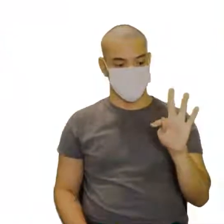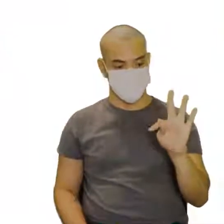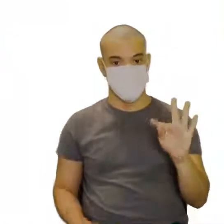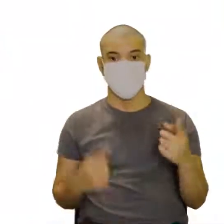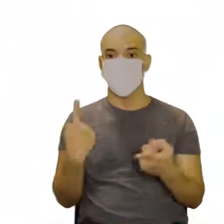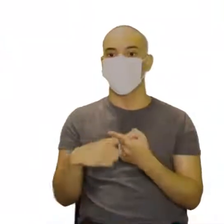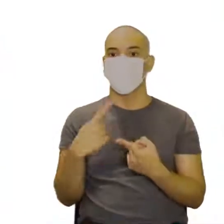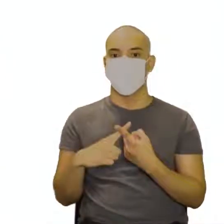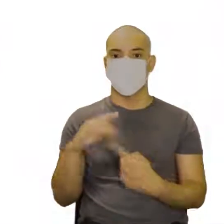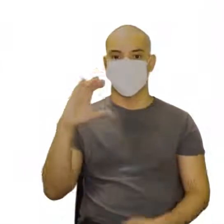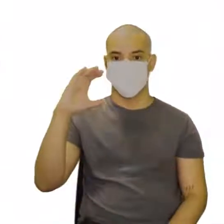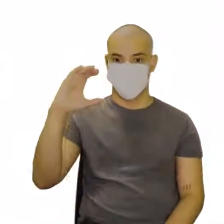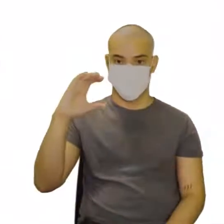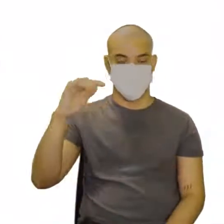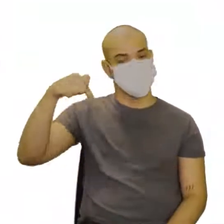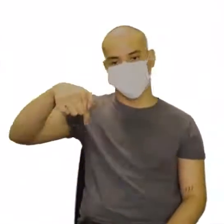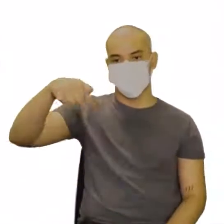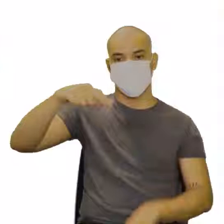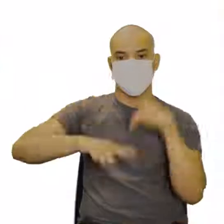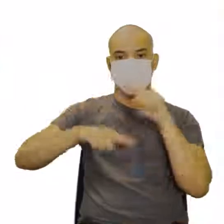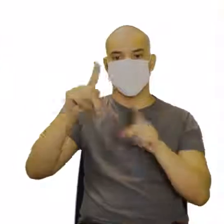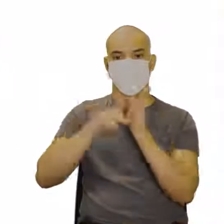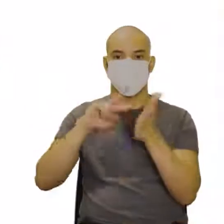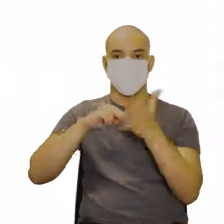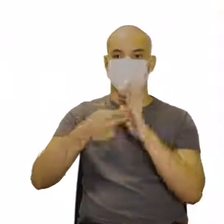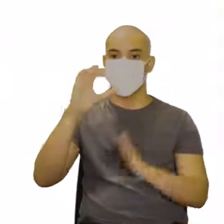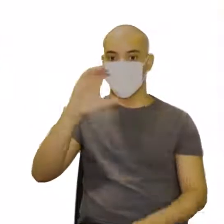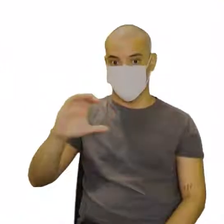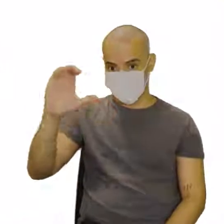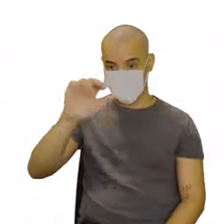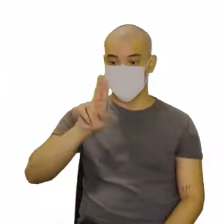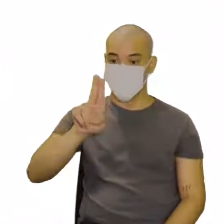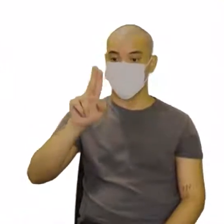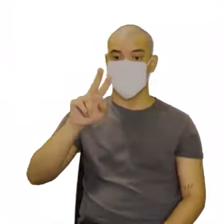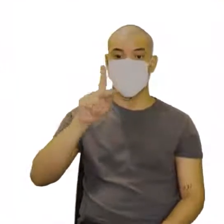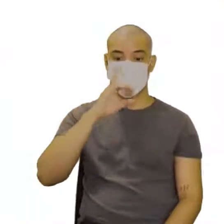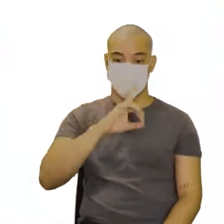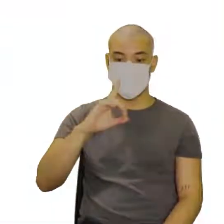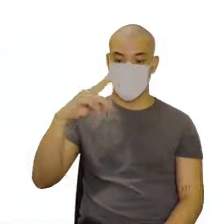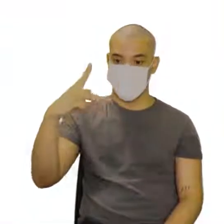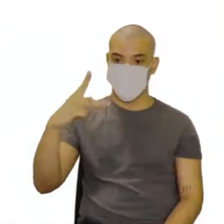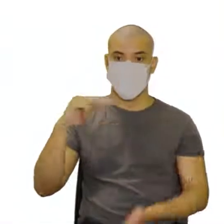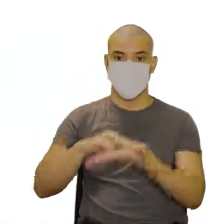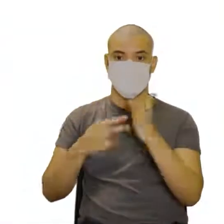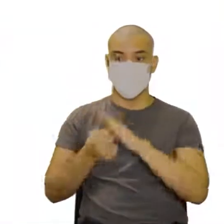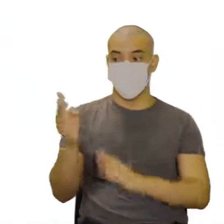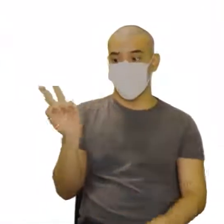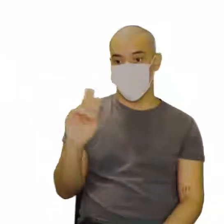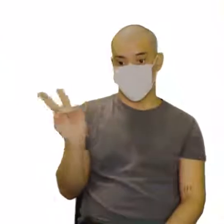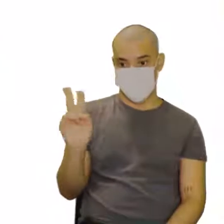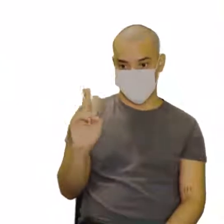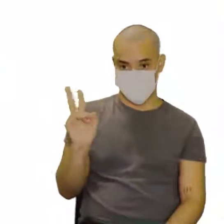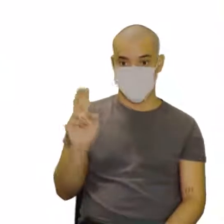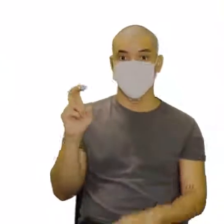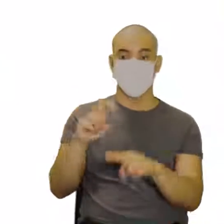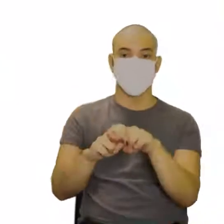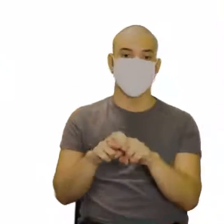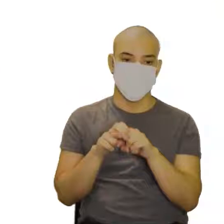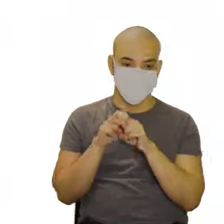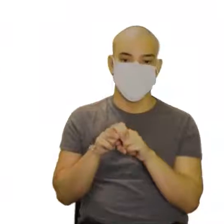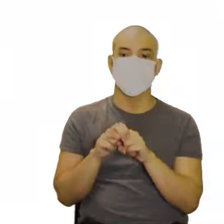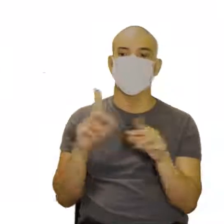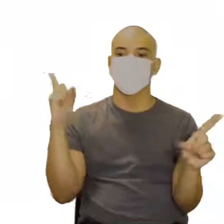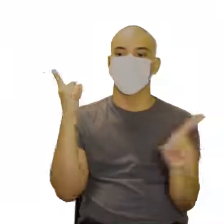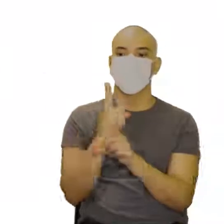correto? E a DDP, que é a diferença de potencial, que é a tensão, é dada em volts. E nesse